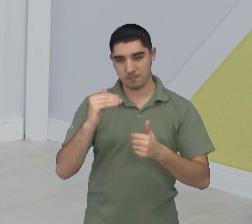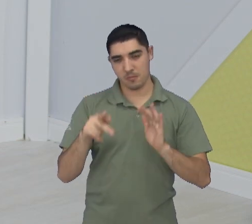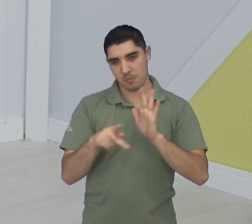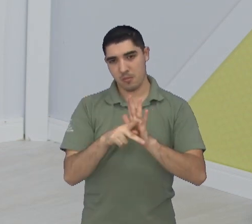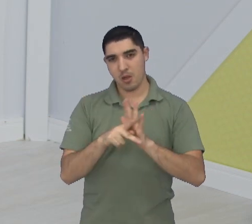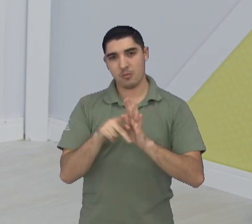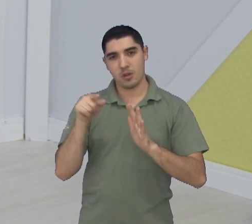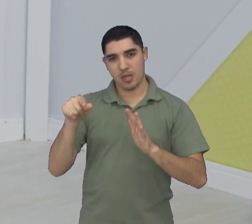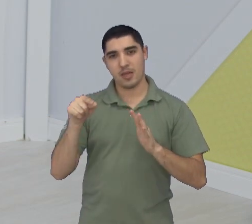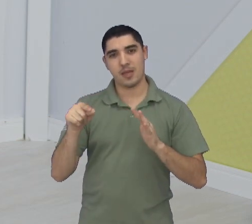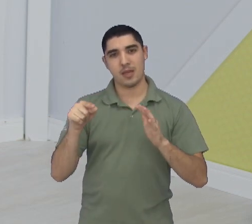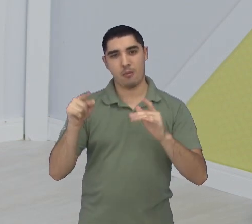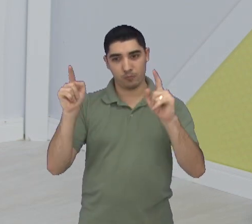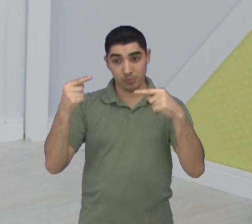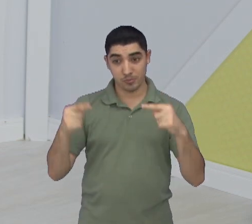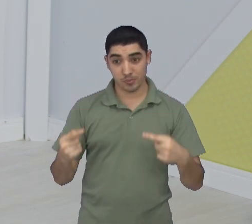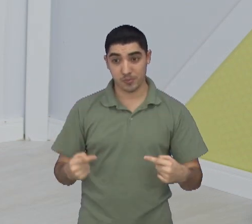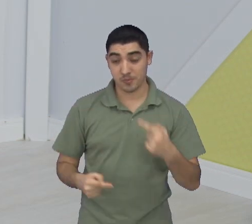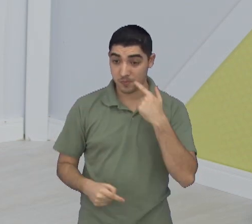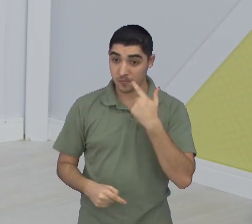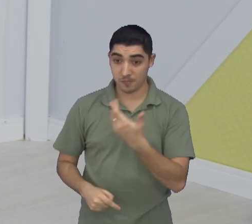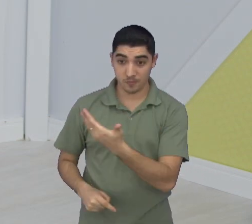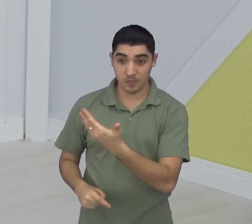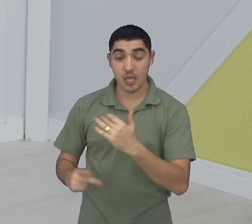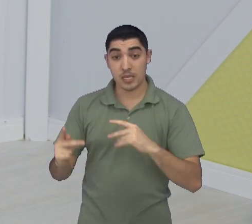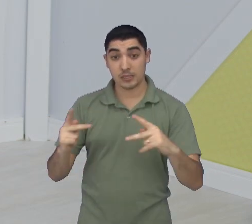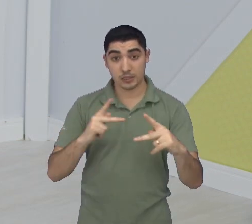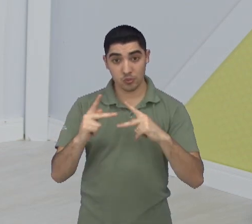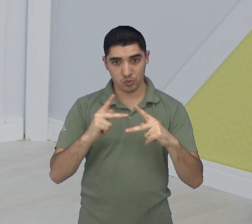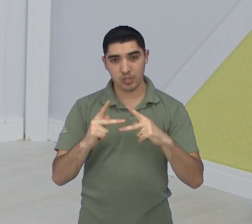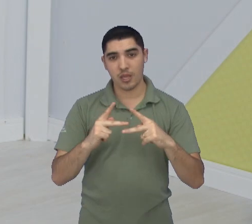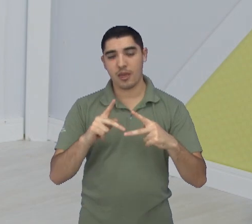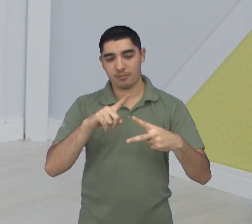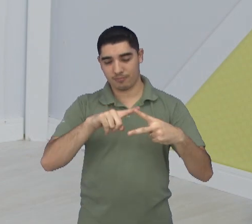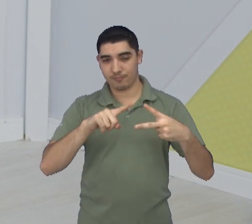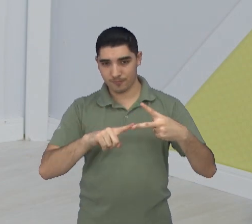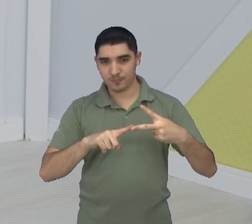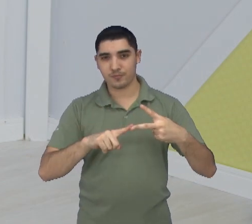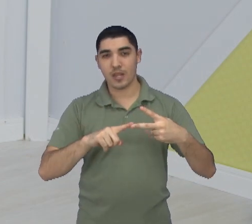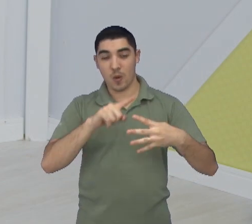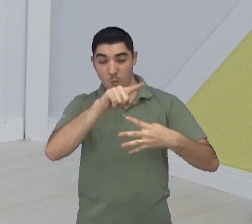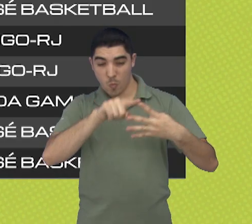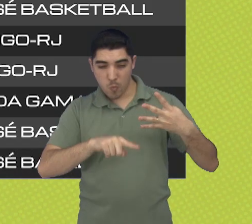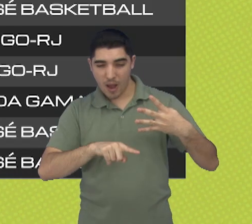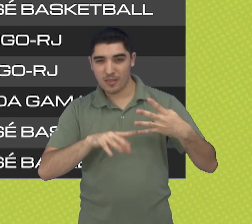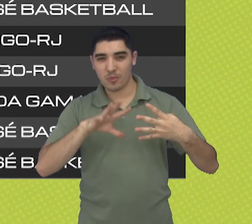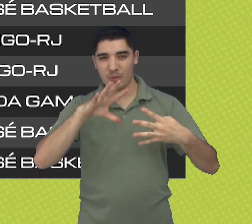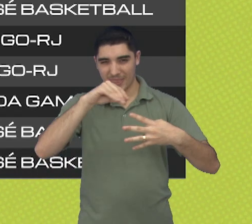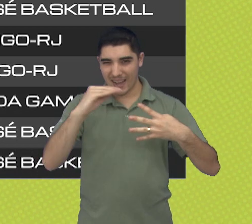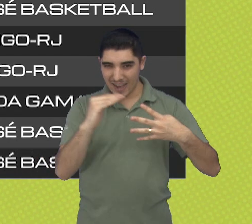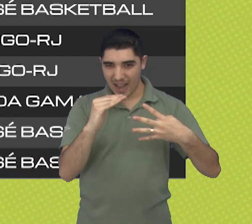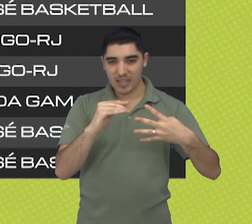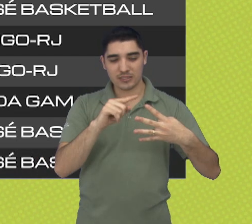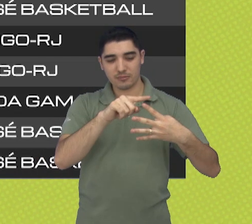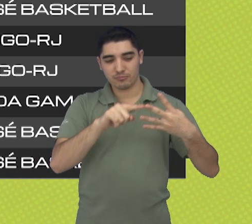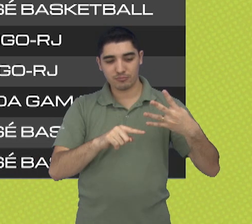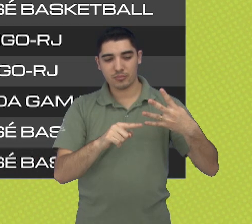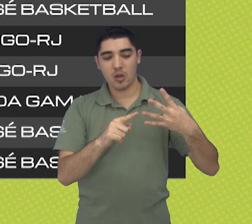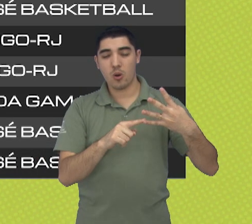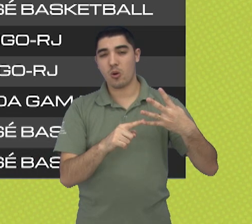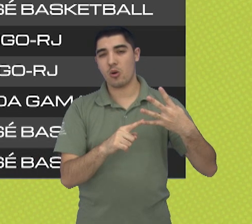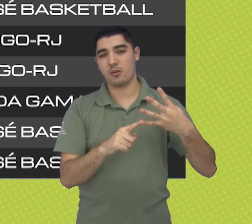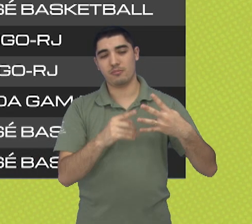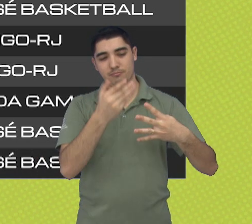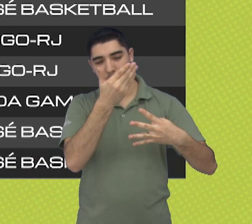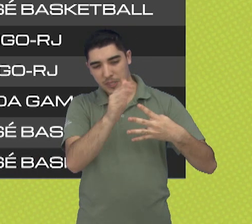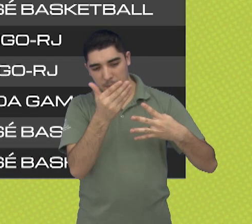do basquete. Aí, ó, São José que teve essas partidas em casa, das 4 em casa no começo, ganhou uma só, perdeu as